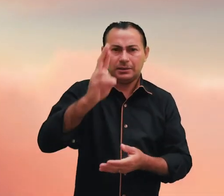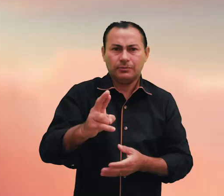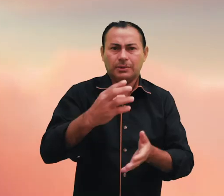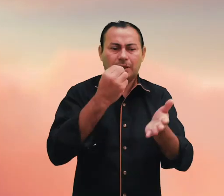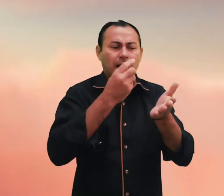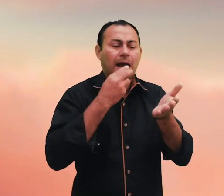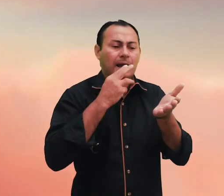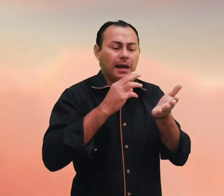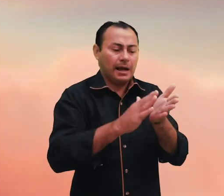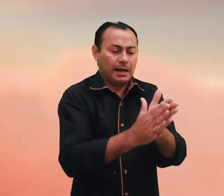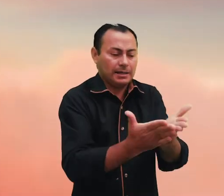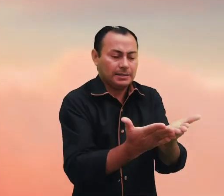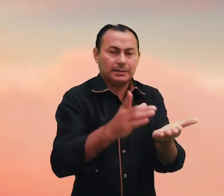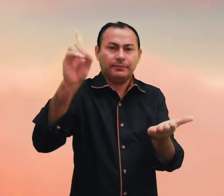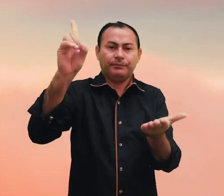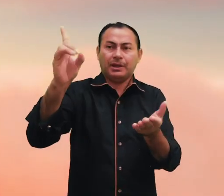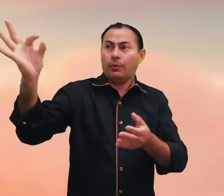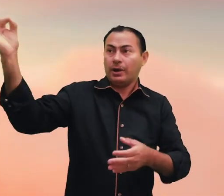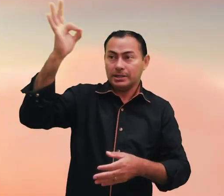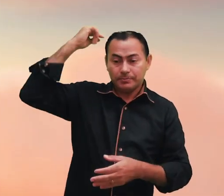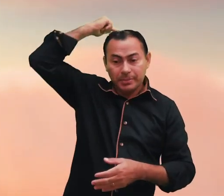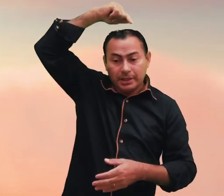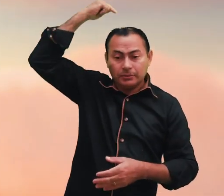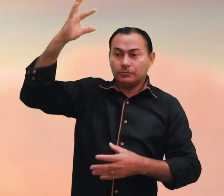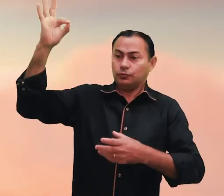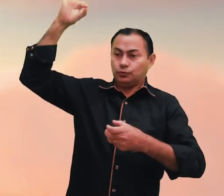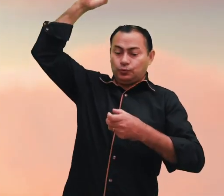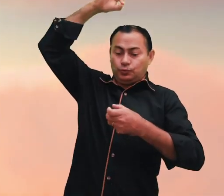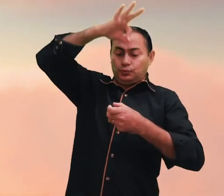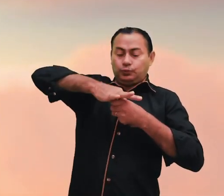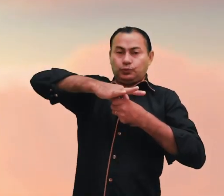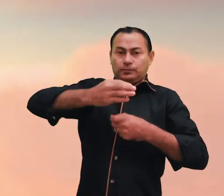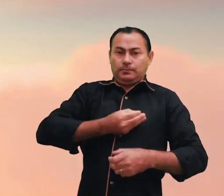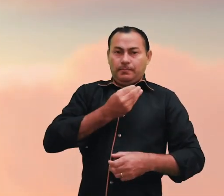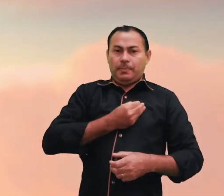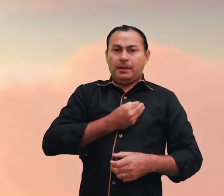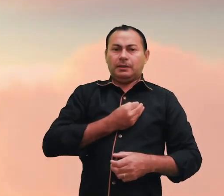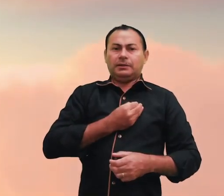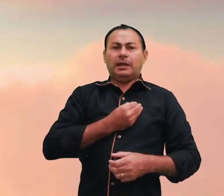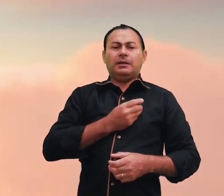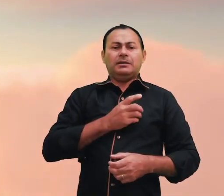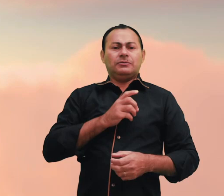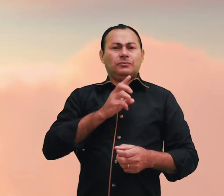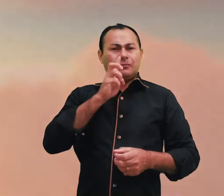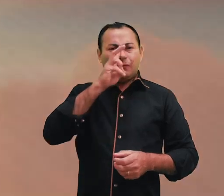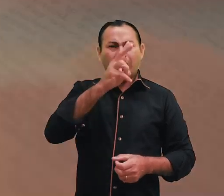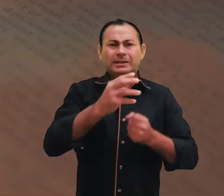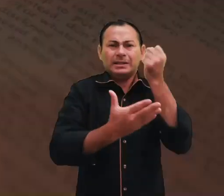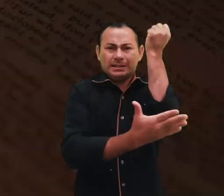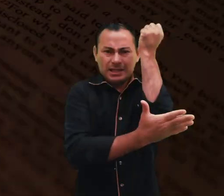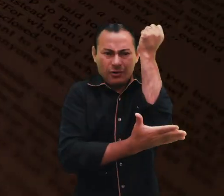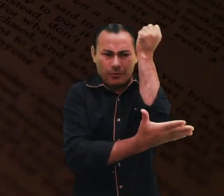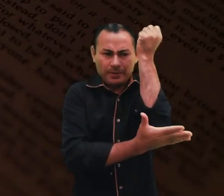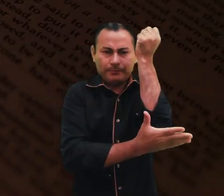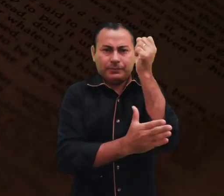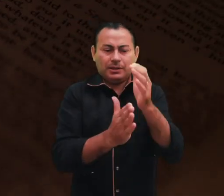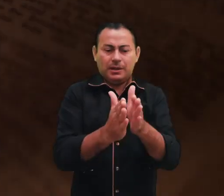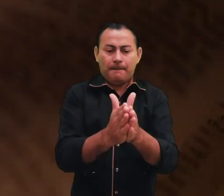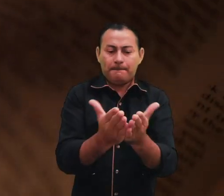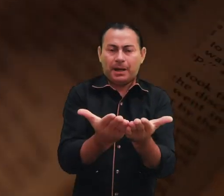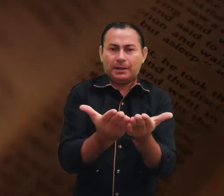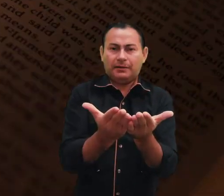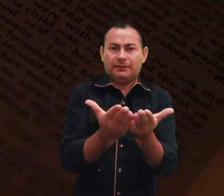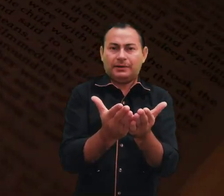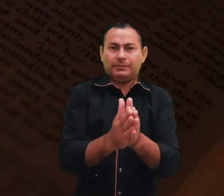a Escritura diz que o Espírito que ele fez habitar em nós tem fortes ciúmes? Estas palavras de Tiago estão no